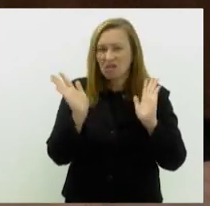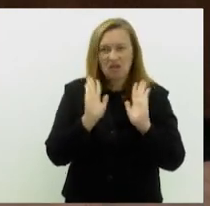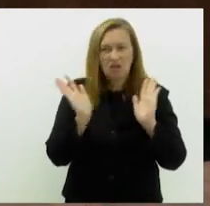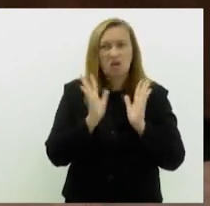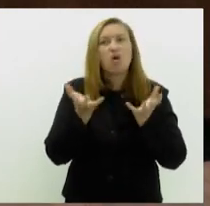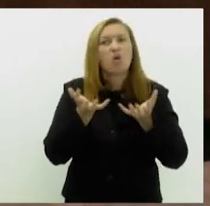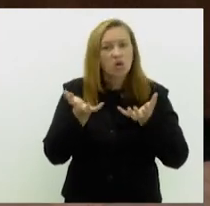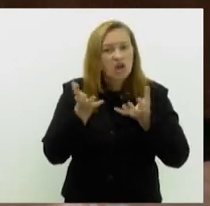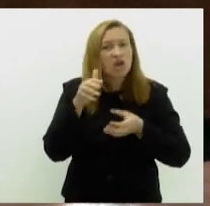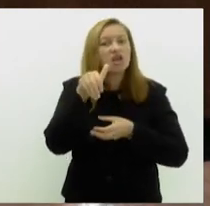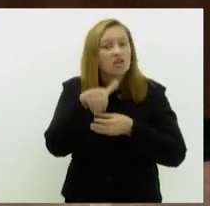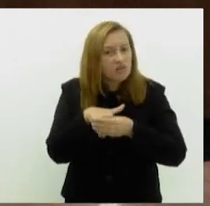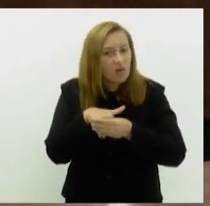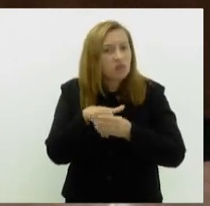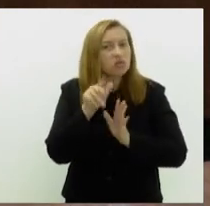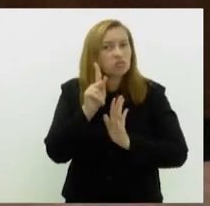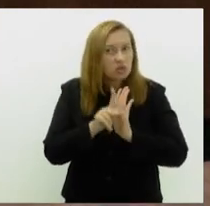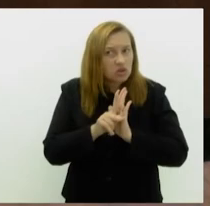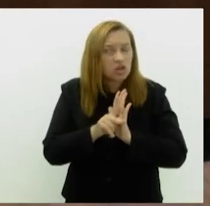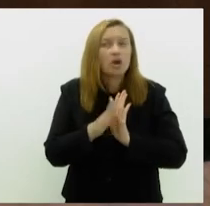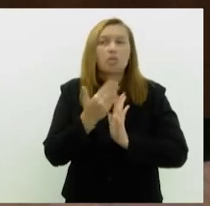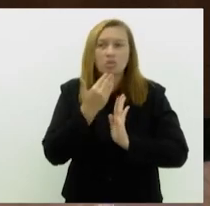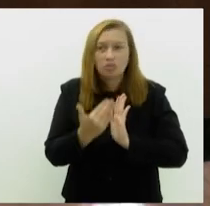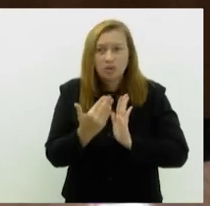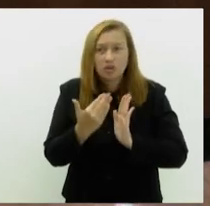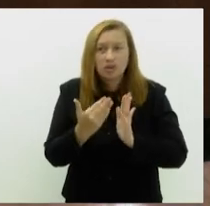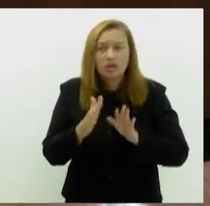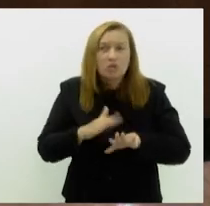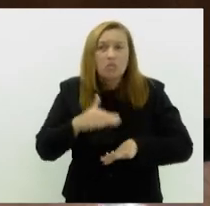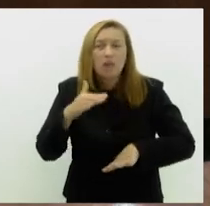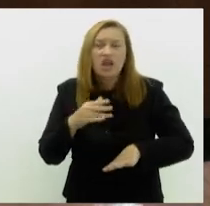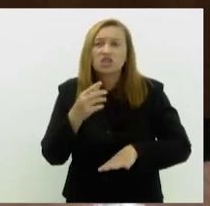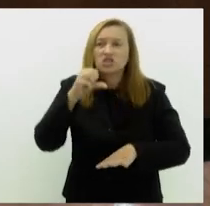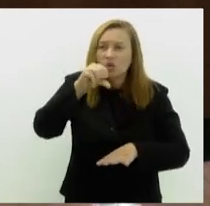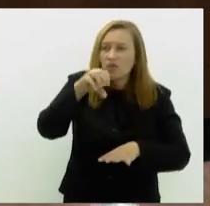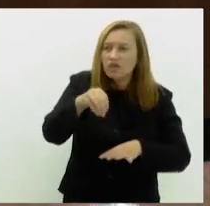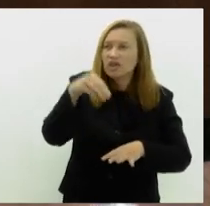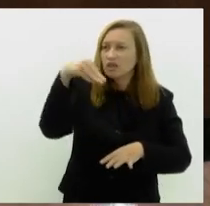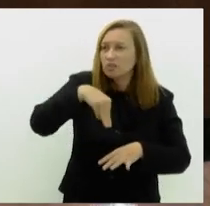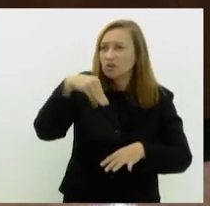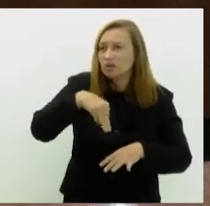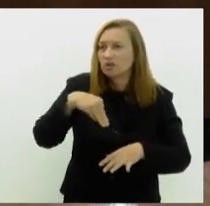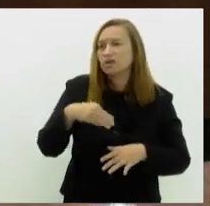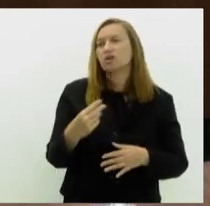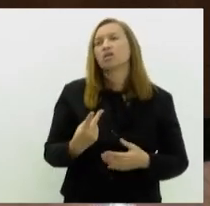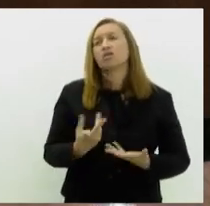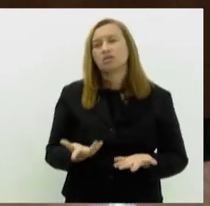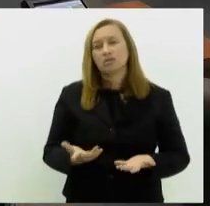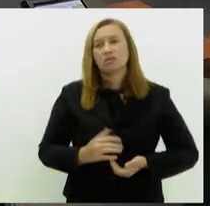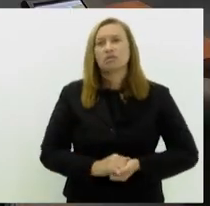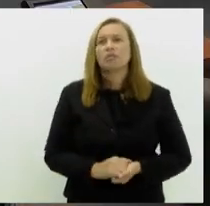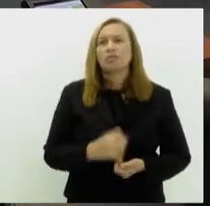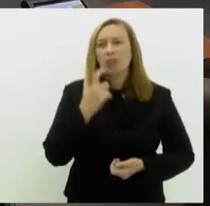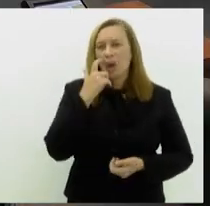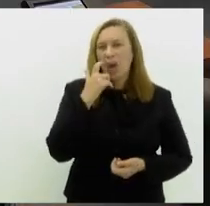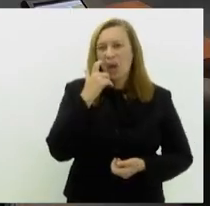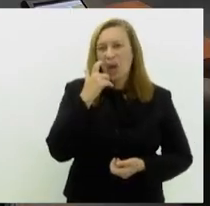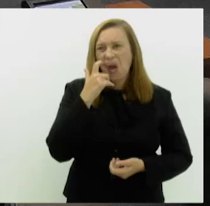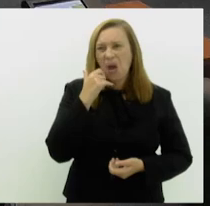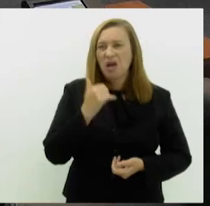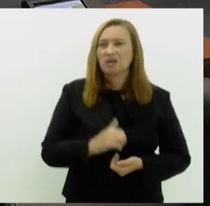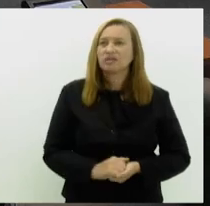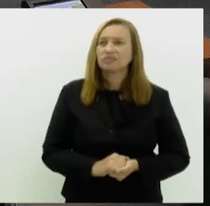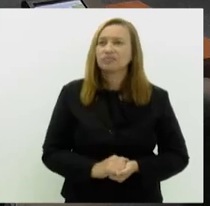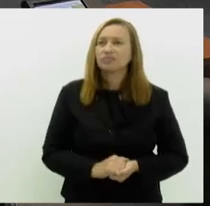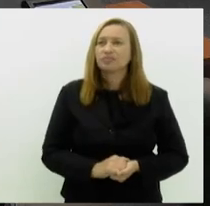eu quero é que vote os projetos. Por isso, já estou pedindo a prorrogação por mais 90 minutos, dois tempos de 45. Vamos